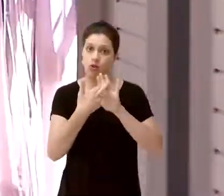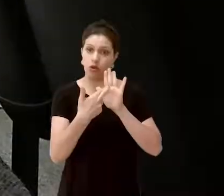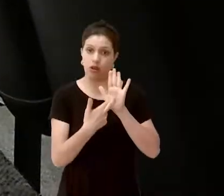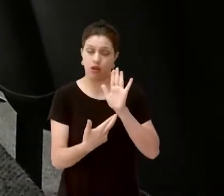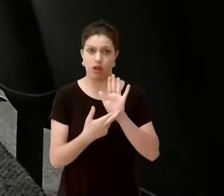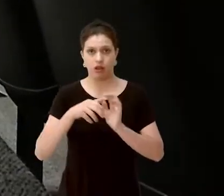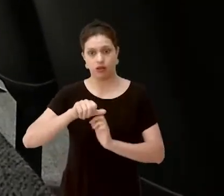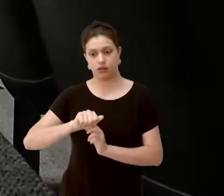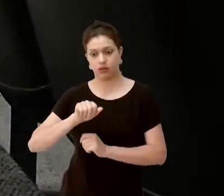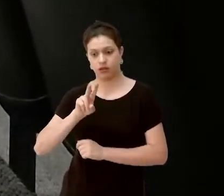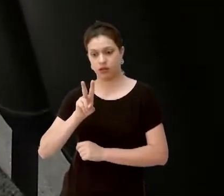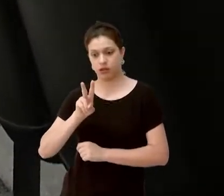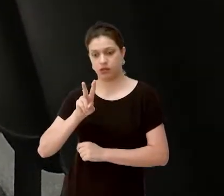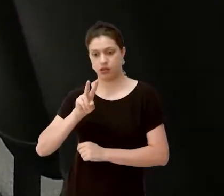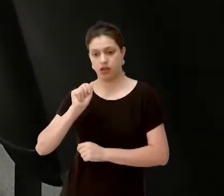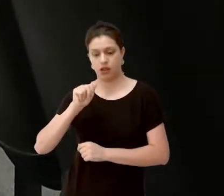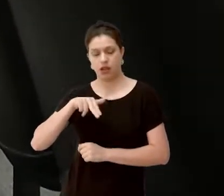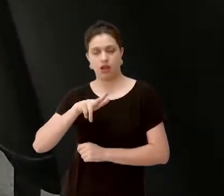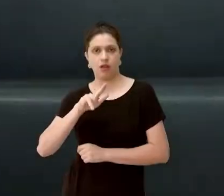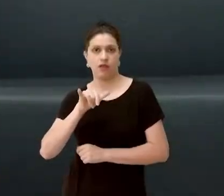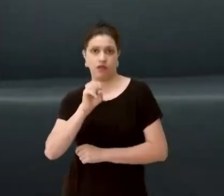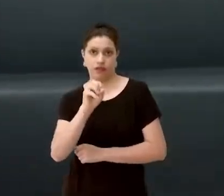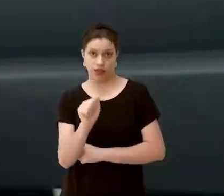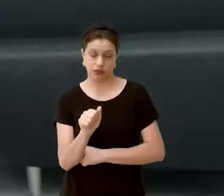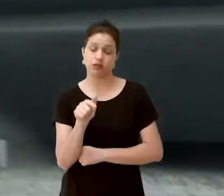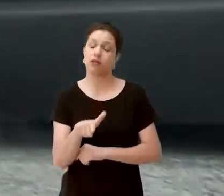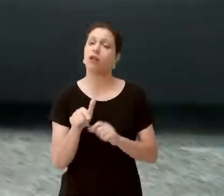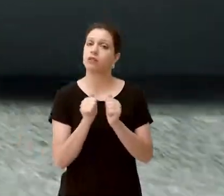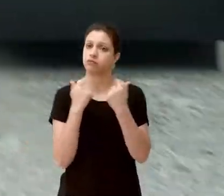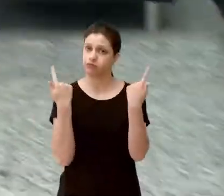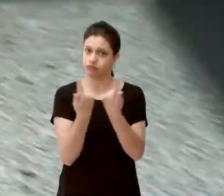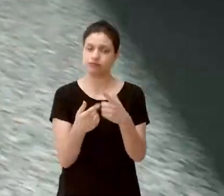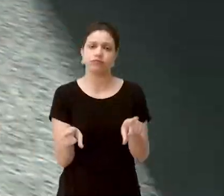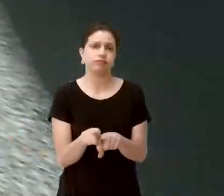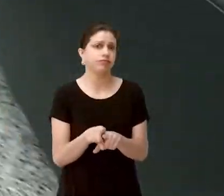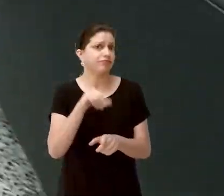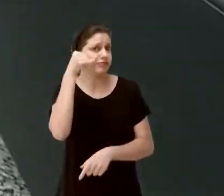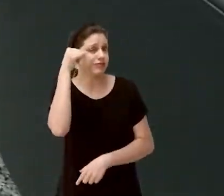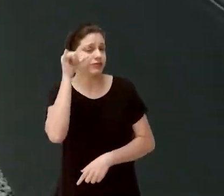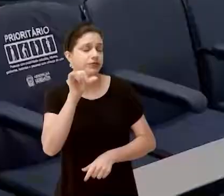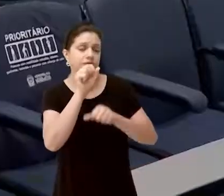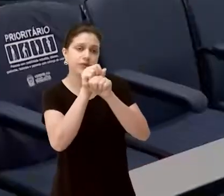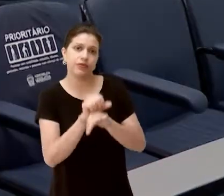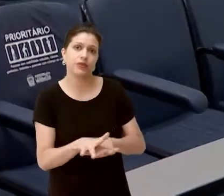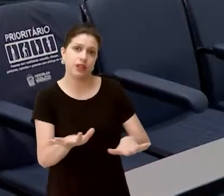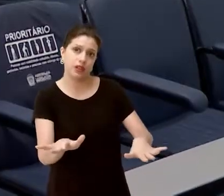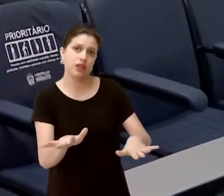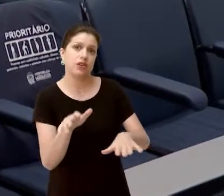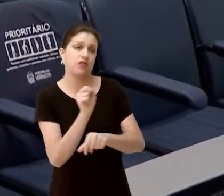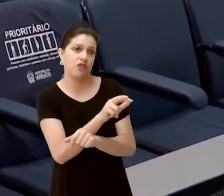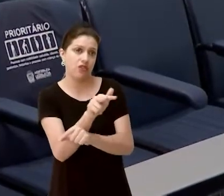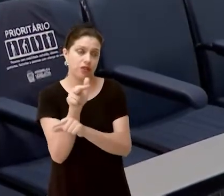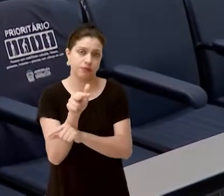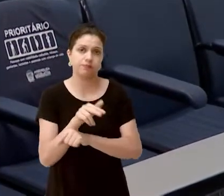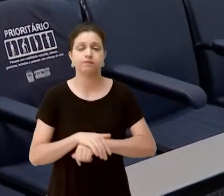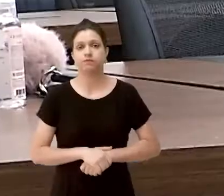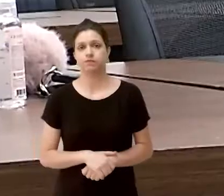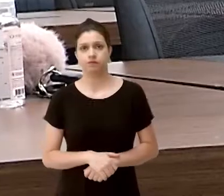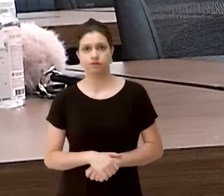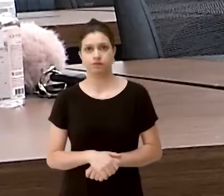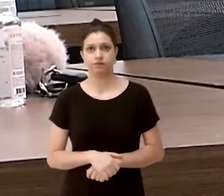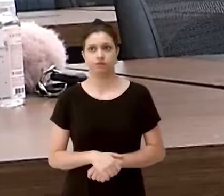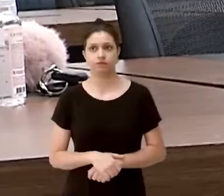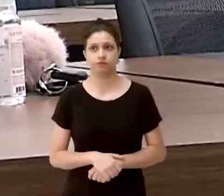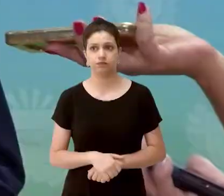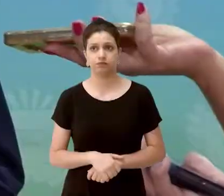Agência de Vigilância Sanitária, Anvisa. A Casa de Leis vem tomando medidas de prevenção para evitar a proliferação do vírus